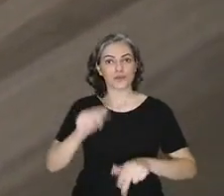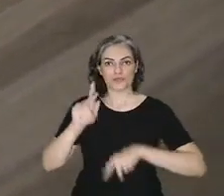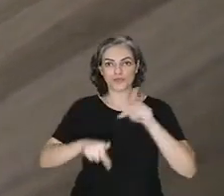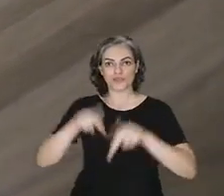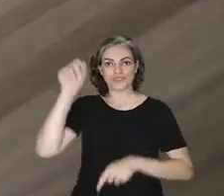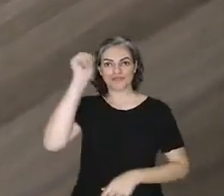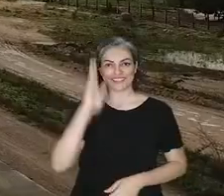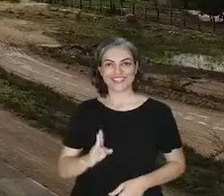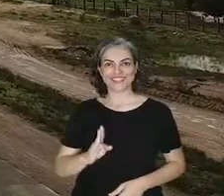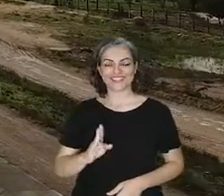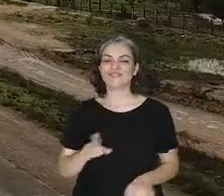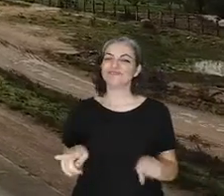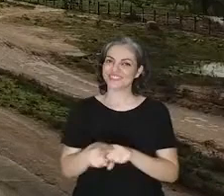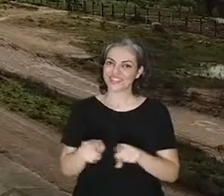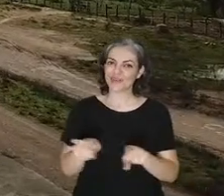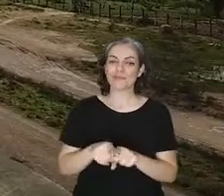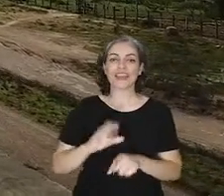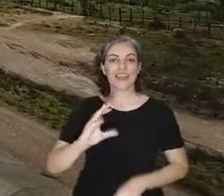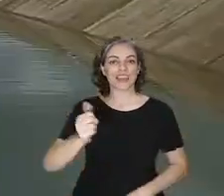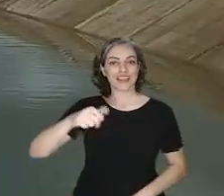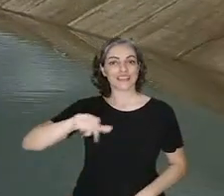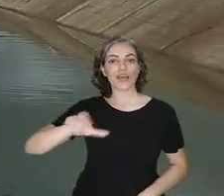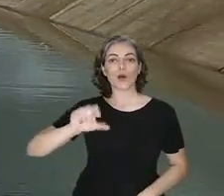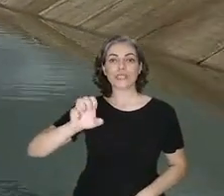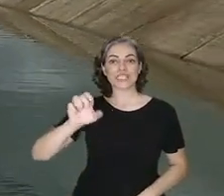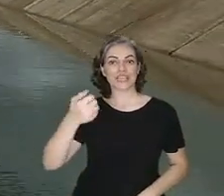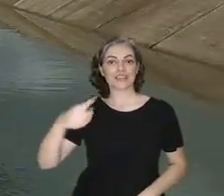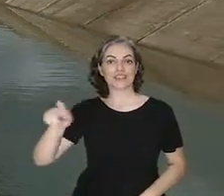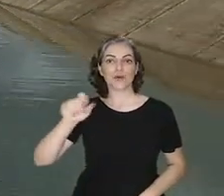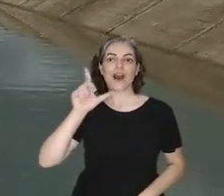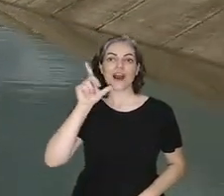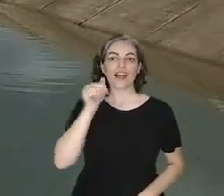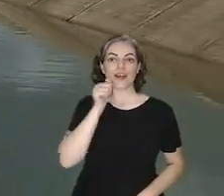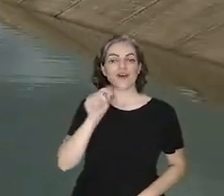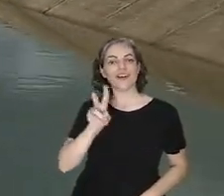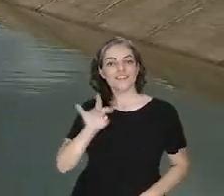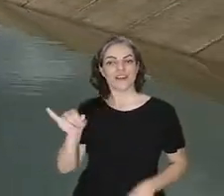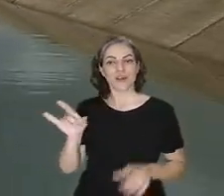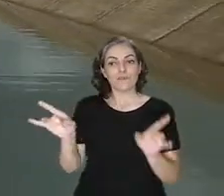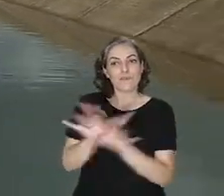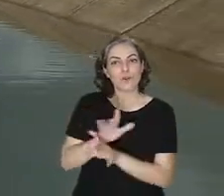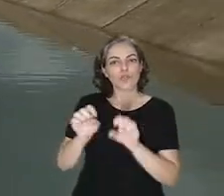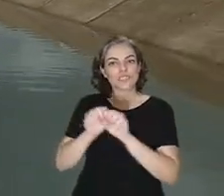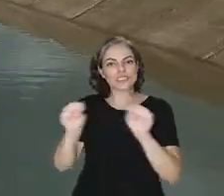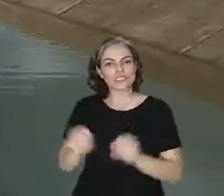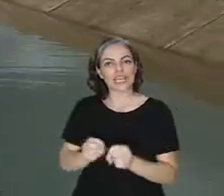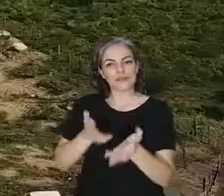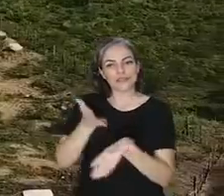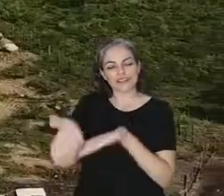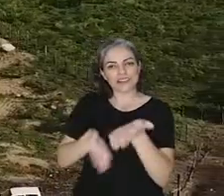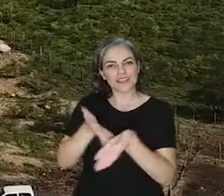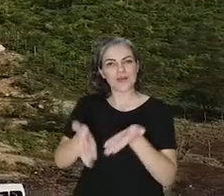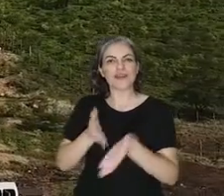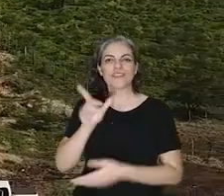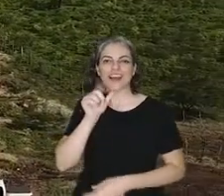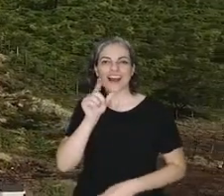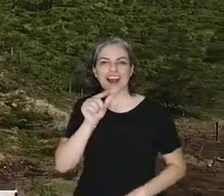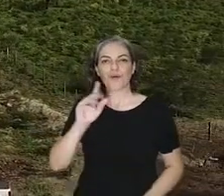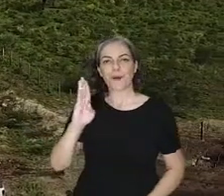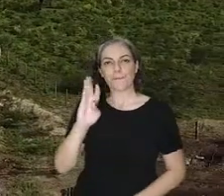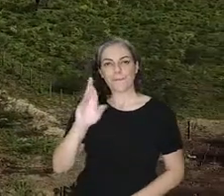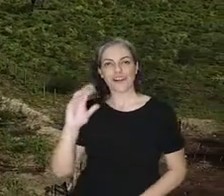água a todos os brasileiros e também com as águas do canal do Sertão alagoano entregamos o subsistema de abastecimento e tratamento